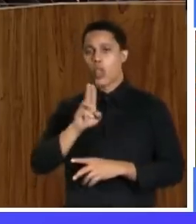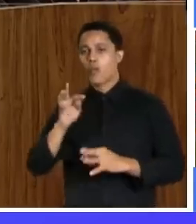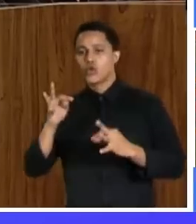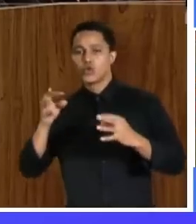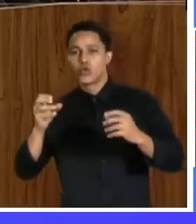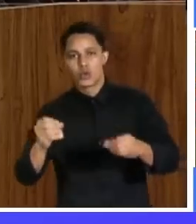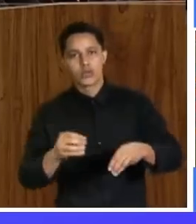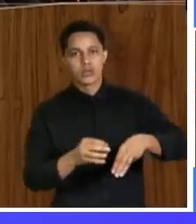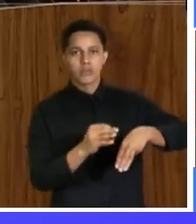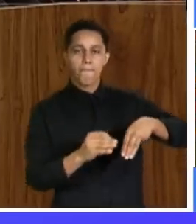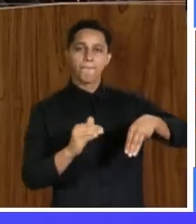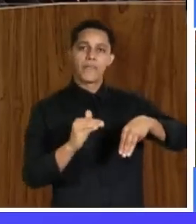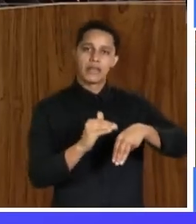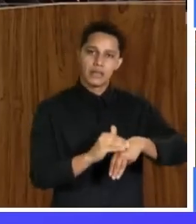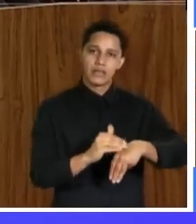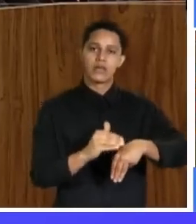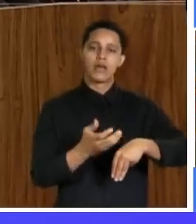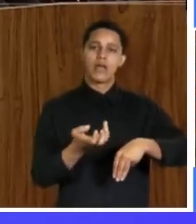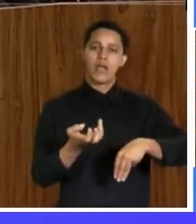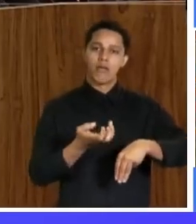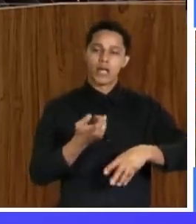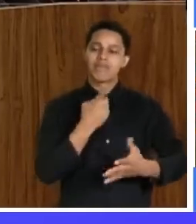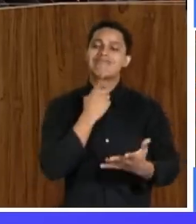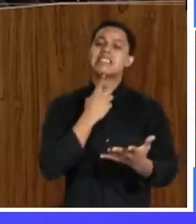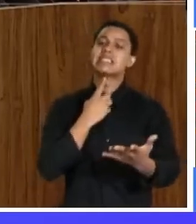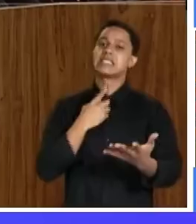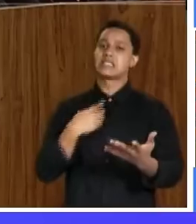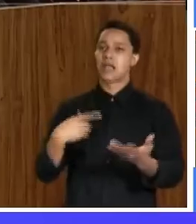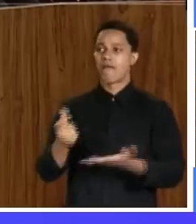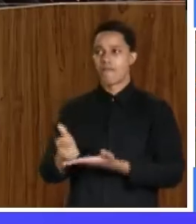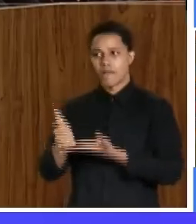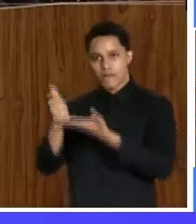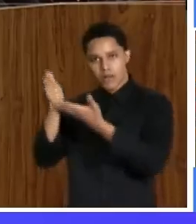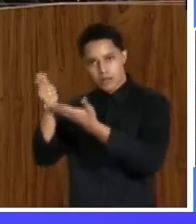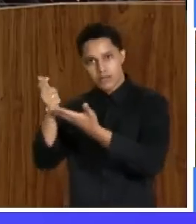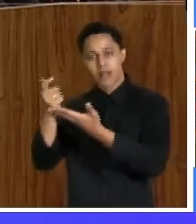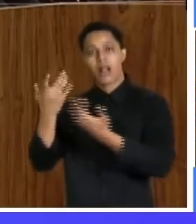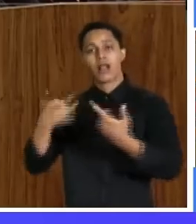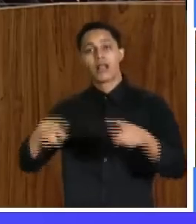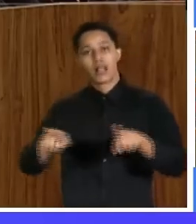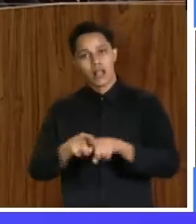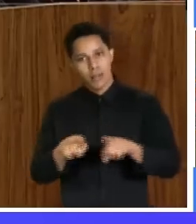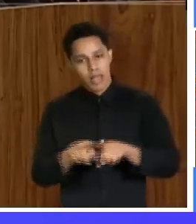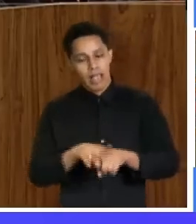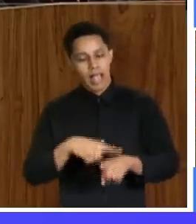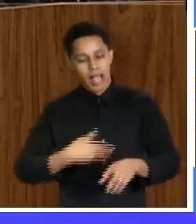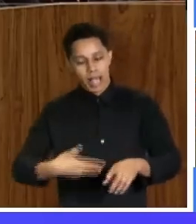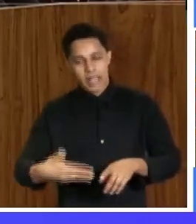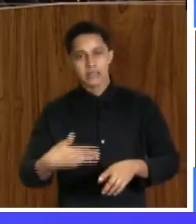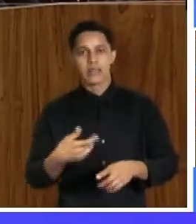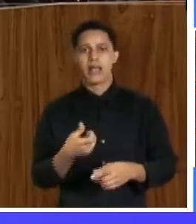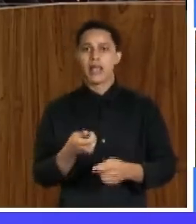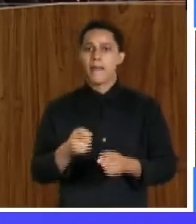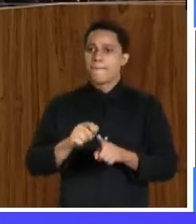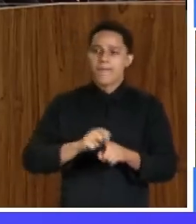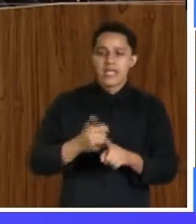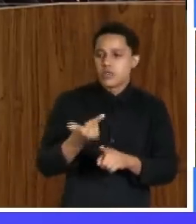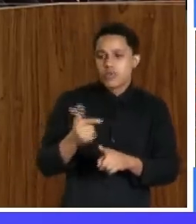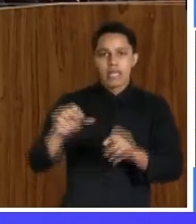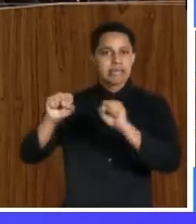bolsonaro tava fixado naquela sessão do TSE em que foram absolvidos